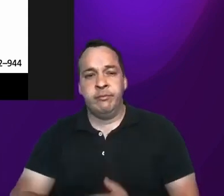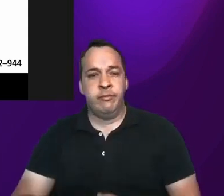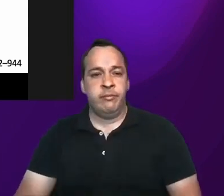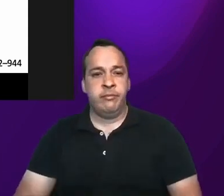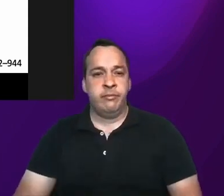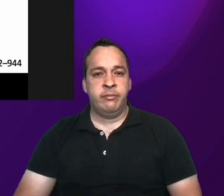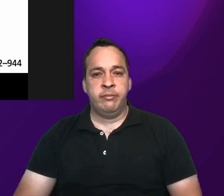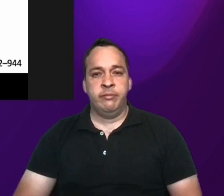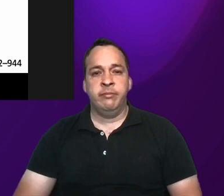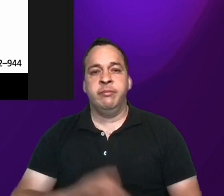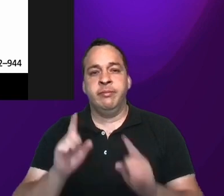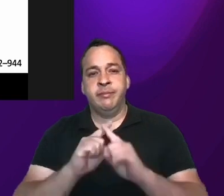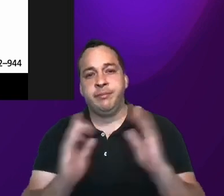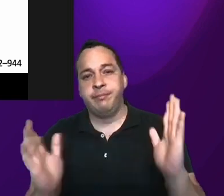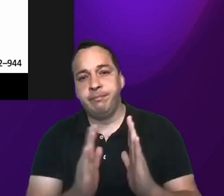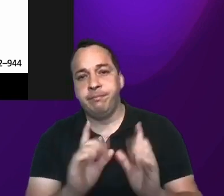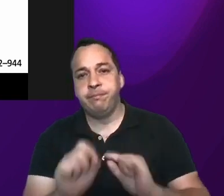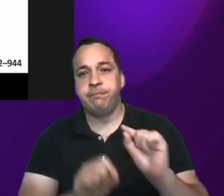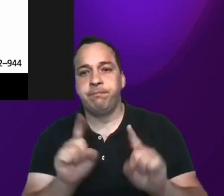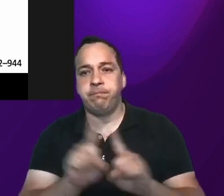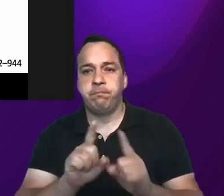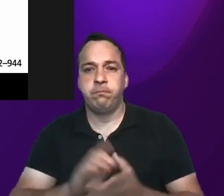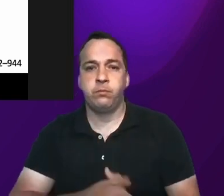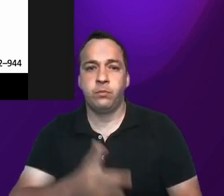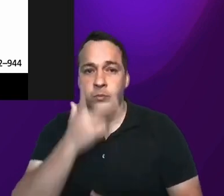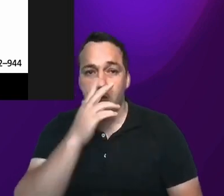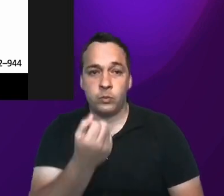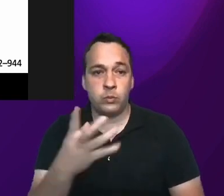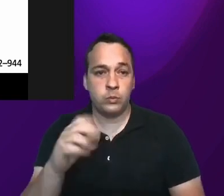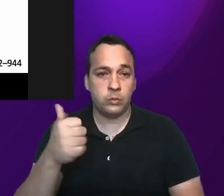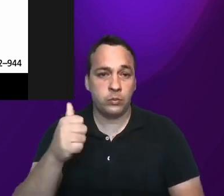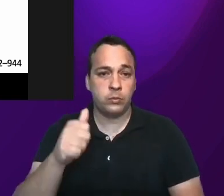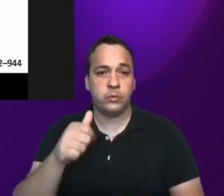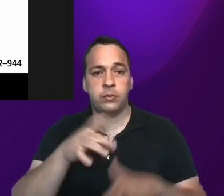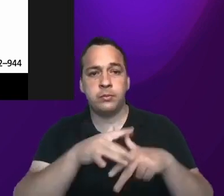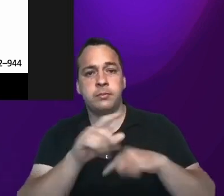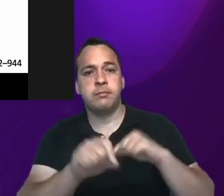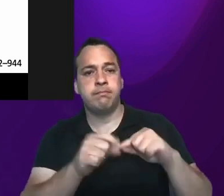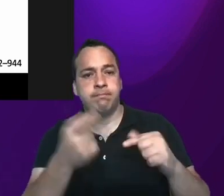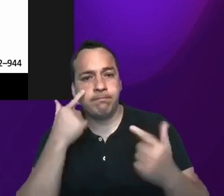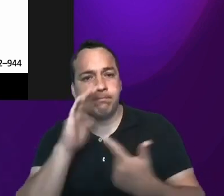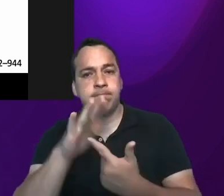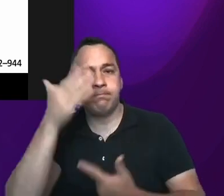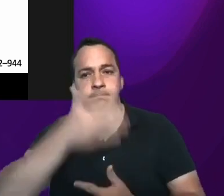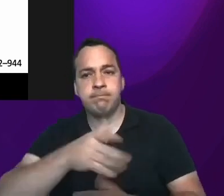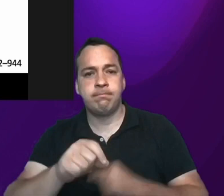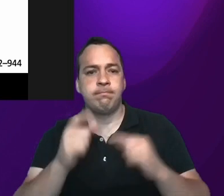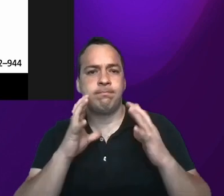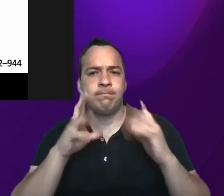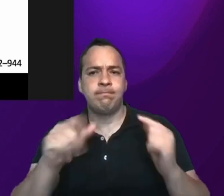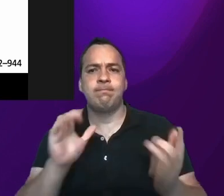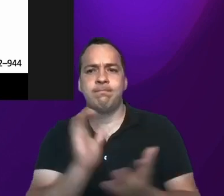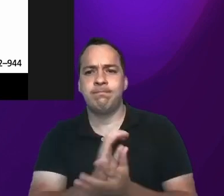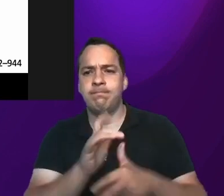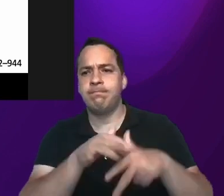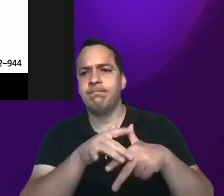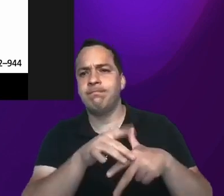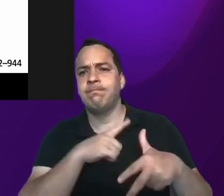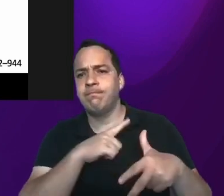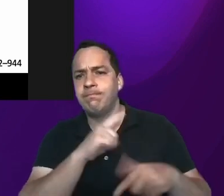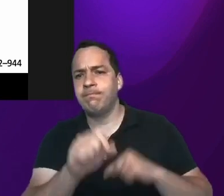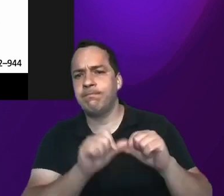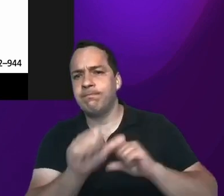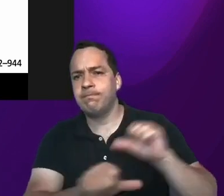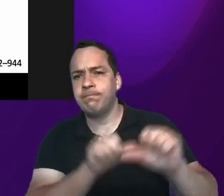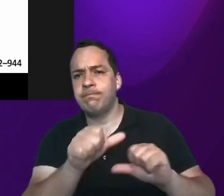número pequeno de pacientes, apenas 11 pacientes, mas mostrou que todos os pacientes tiveram alteração